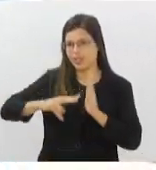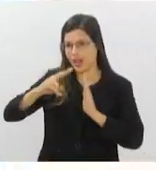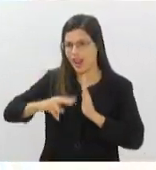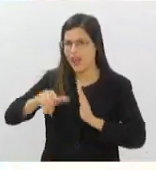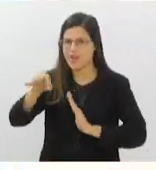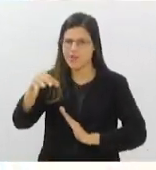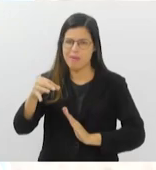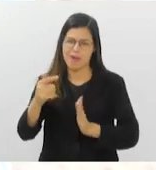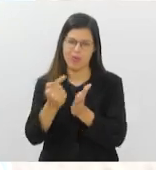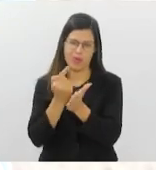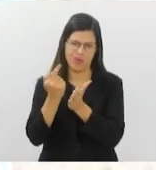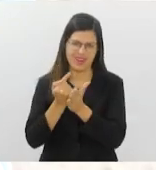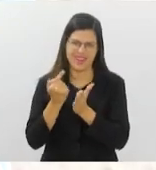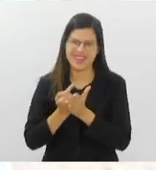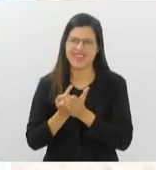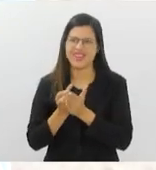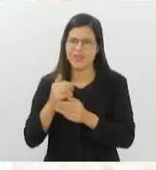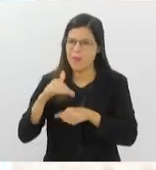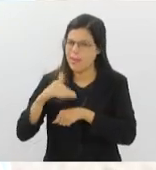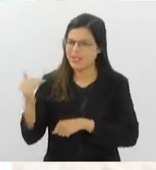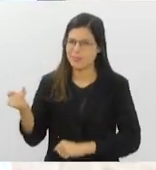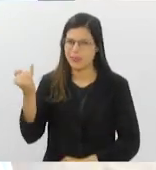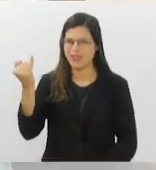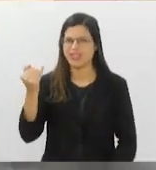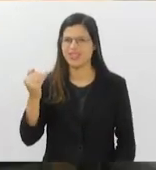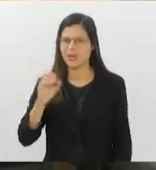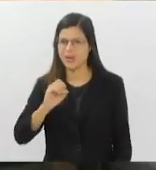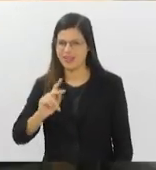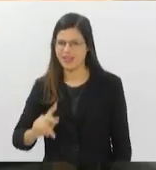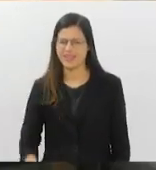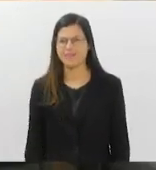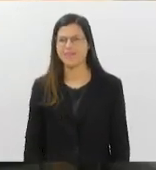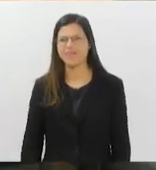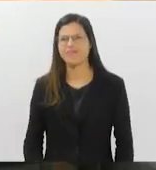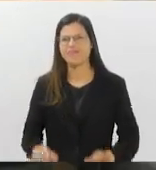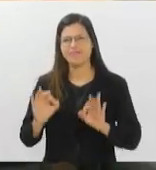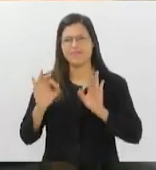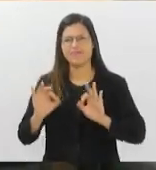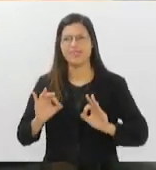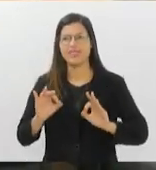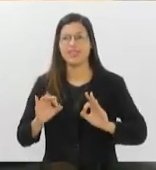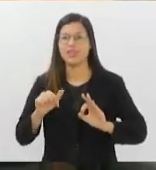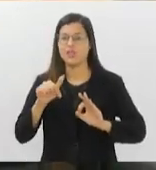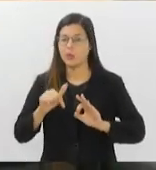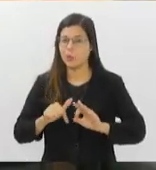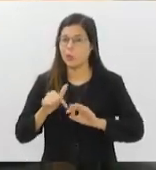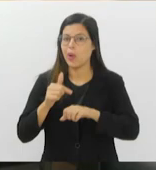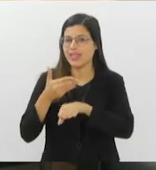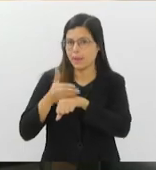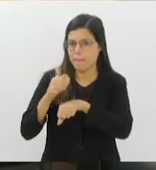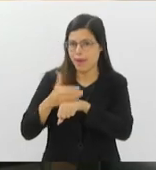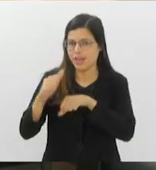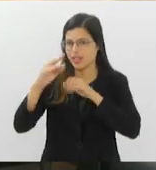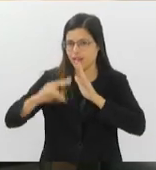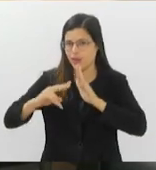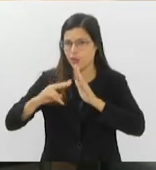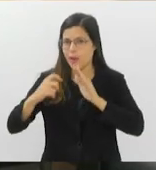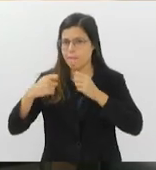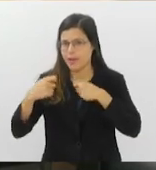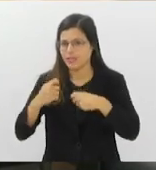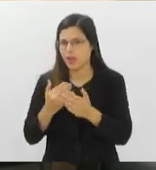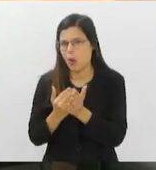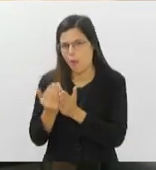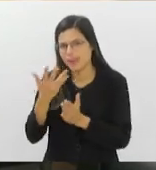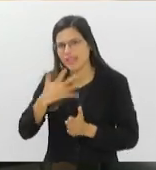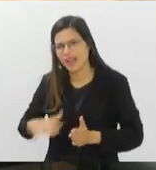no livro, mais ainda. Ok, Vicente? É, exatamente, o hábito da leitura tem que começar já cedo, com os pais